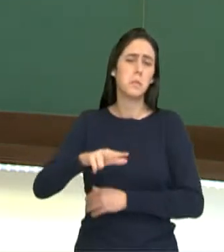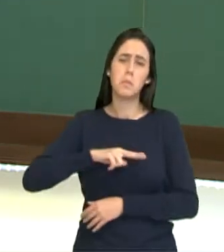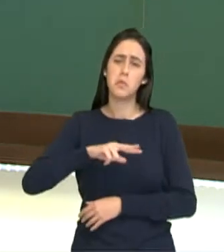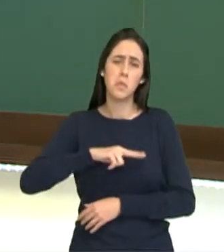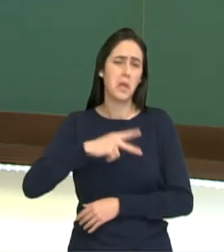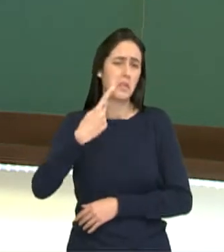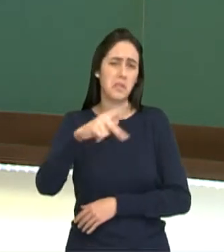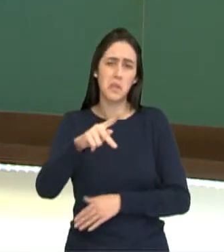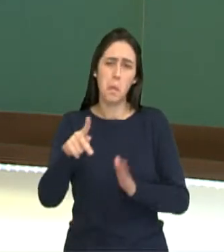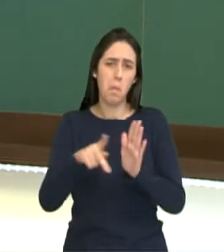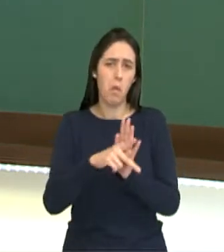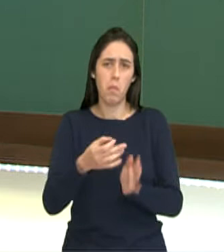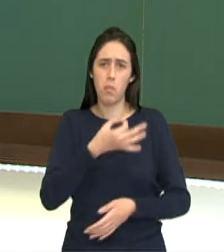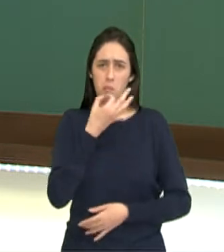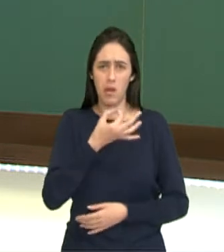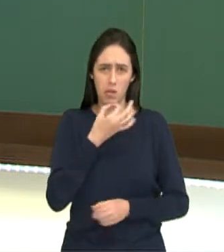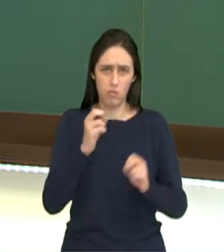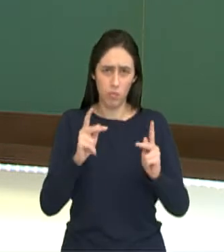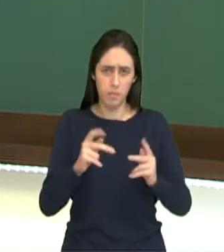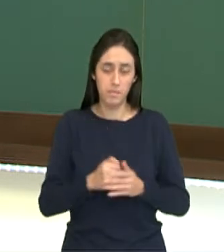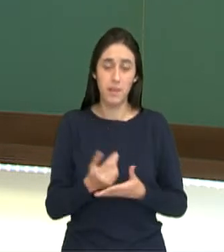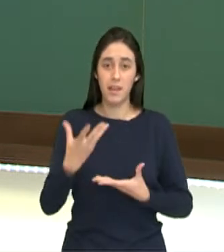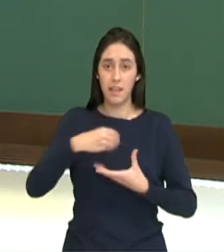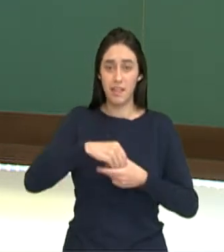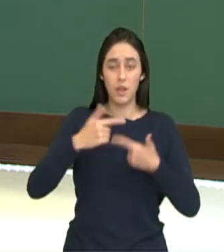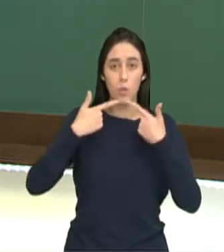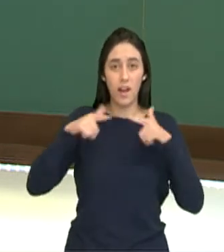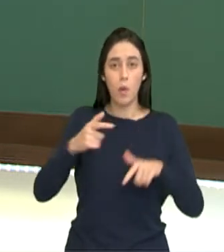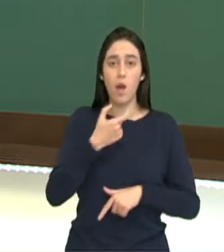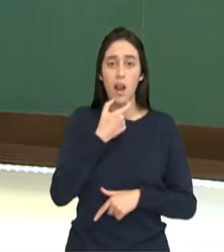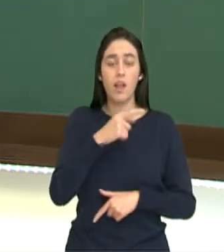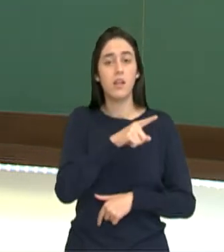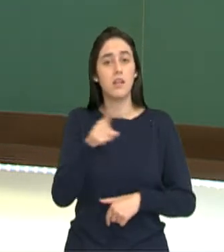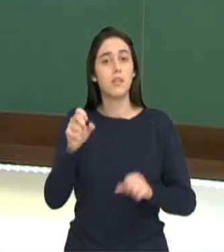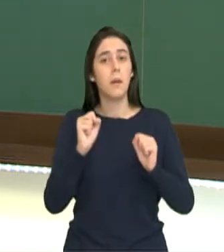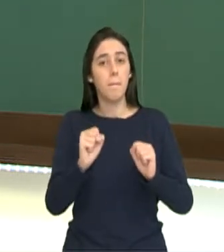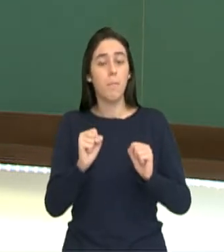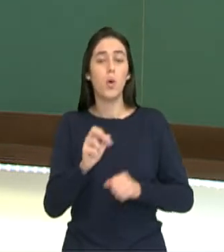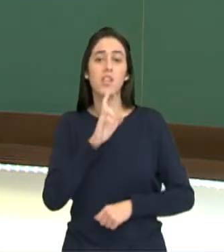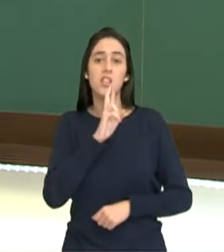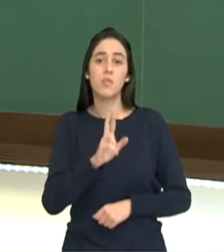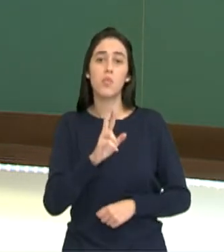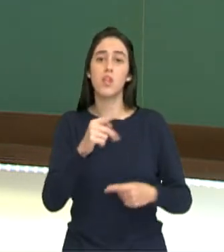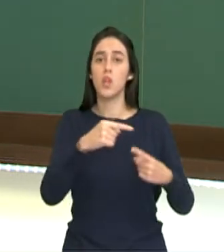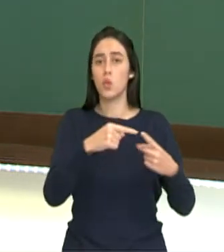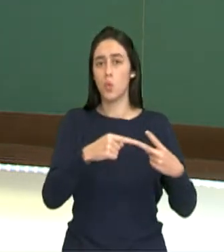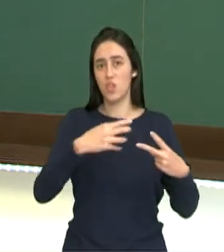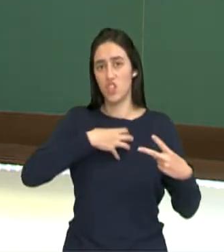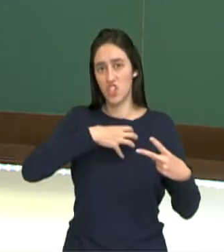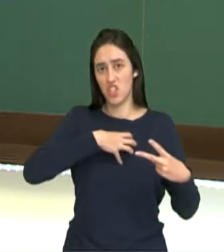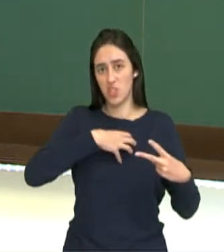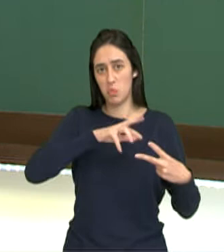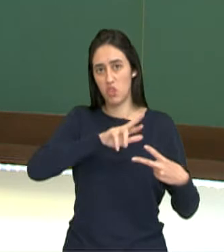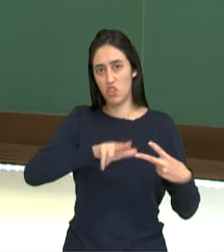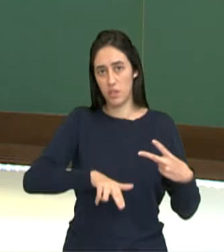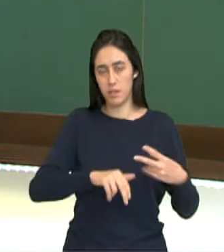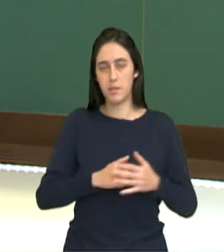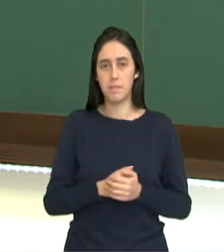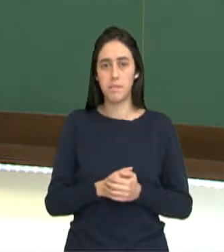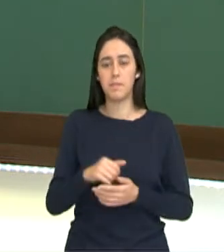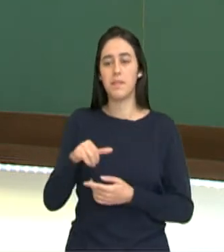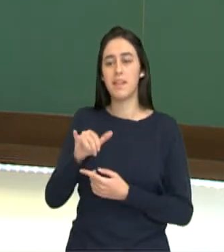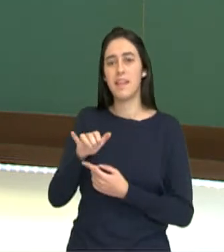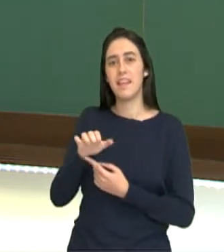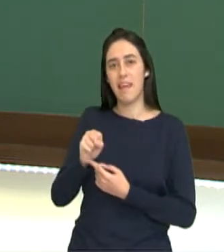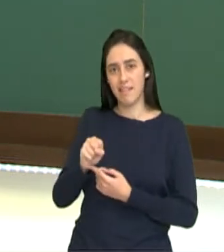as preferências de vocês. Em língua inglesa, vocês poderiam responder a primeira questão de duas maneiras diferentes. Yes, I do. Sim,